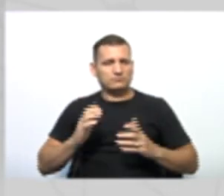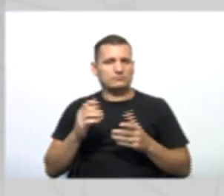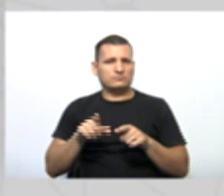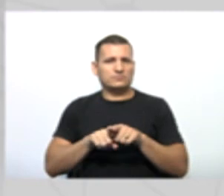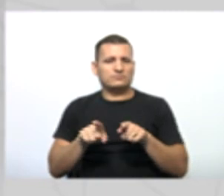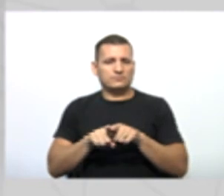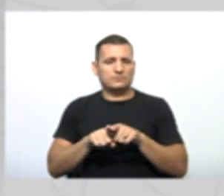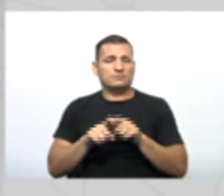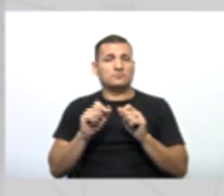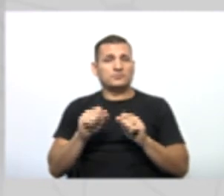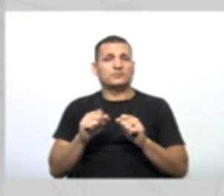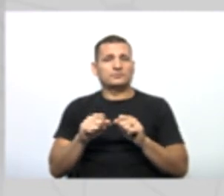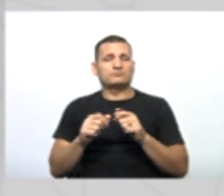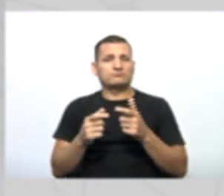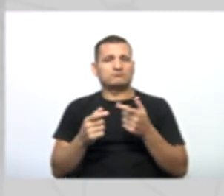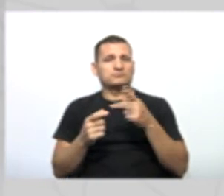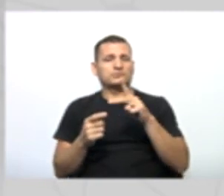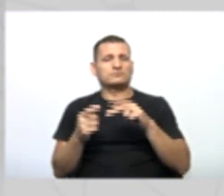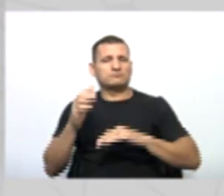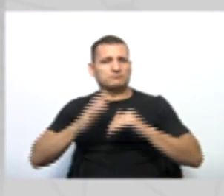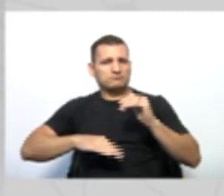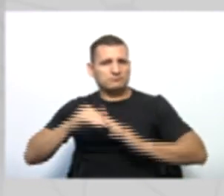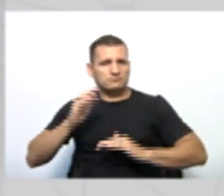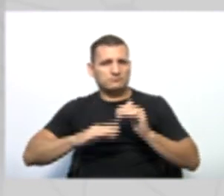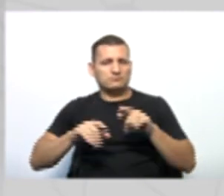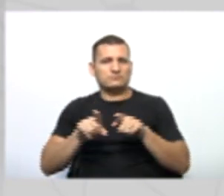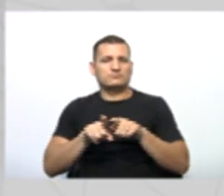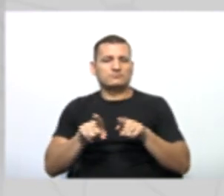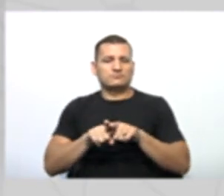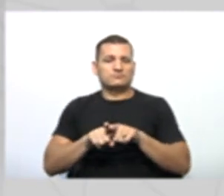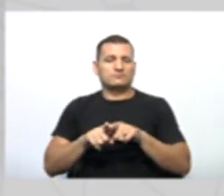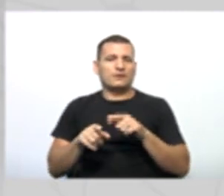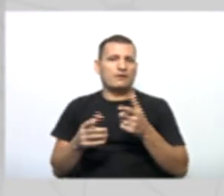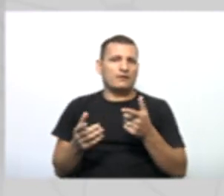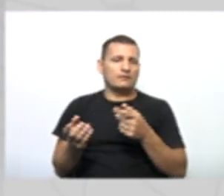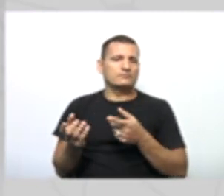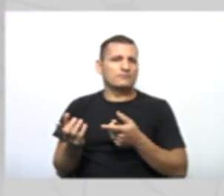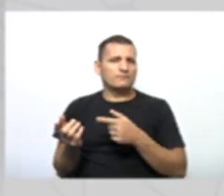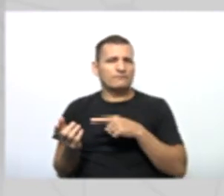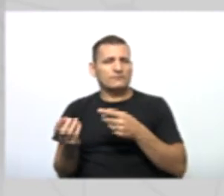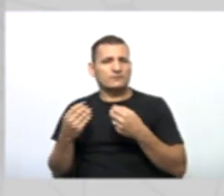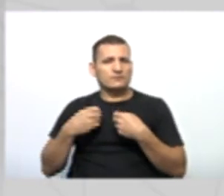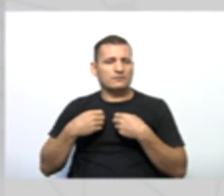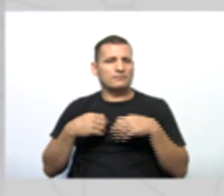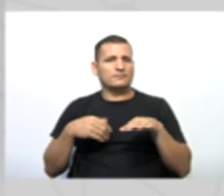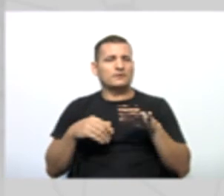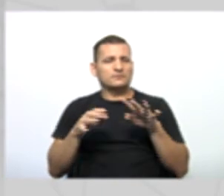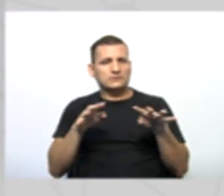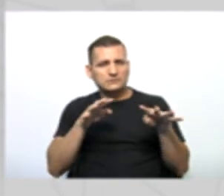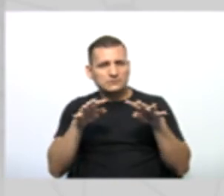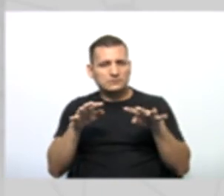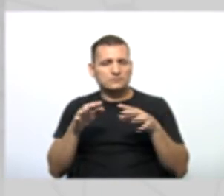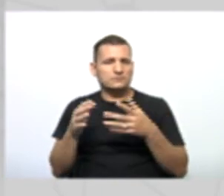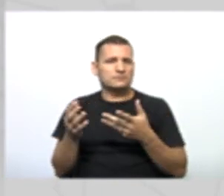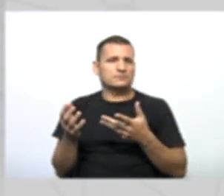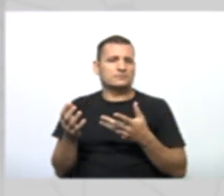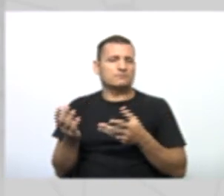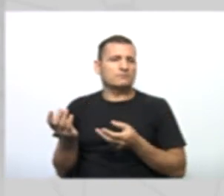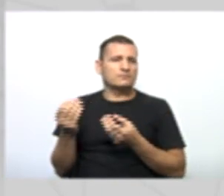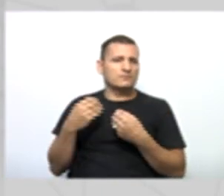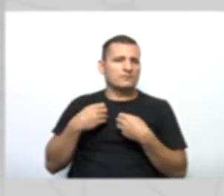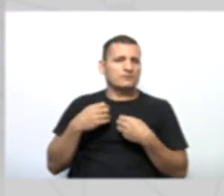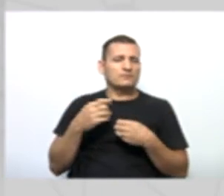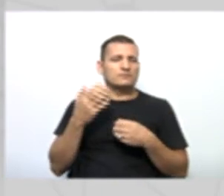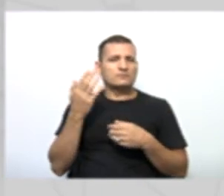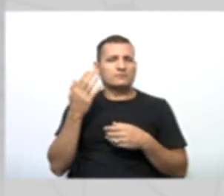podem interferir na sua conduta profissional? Ou seja, isso vai fazer com que eu seja mais atencioso, isso vai fazer com que eu saiba